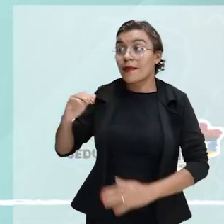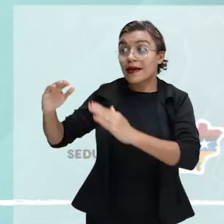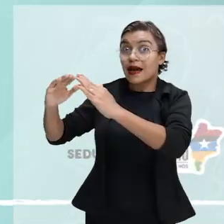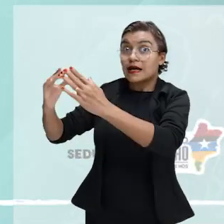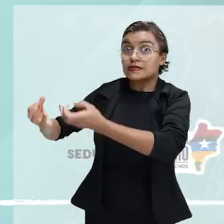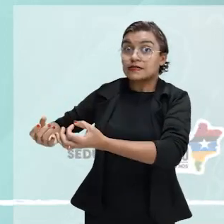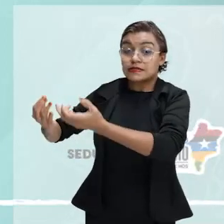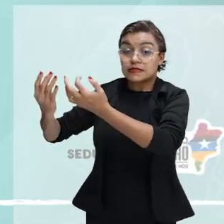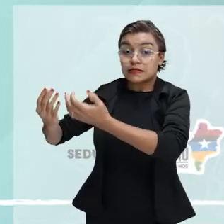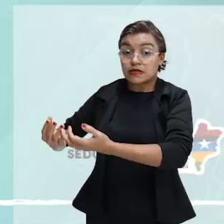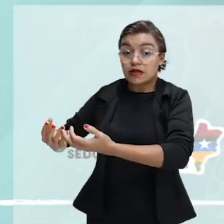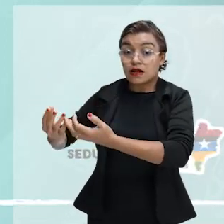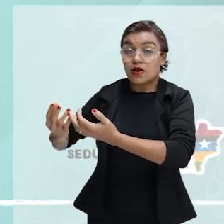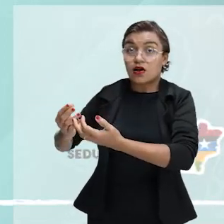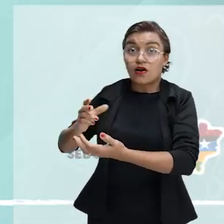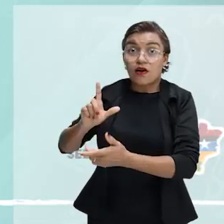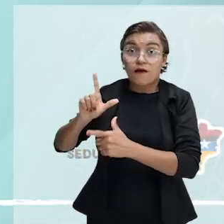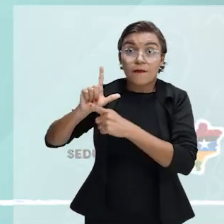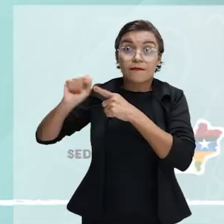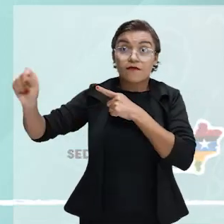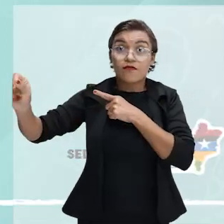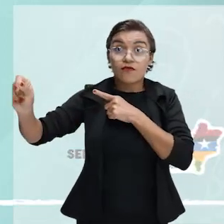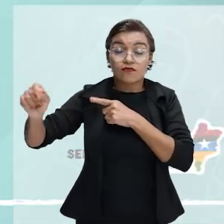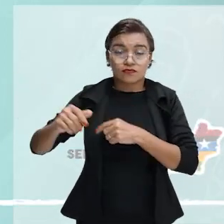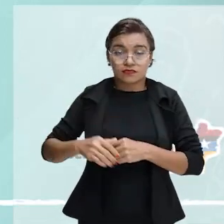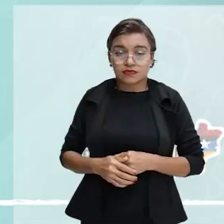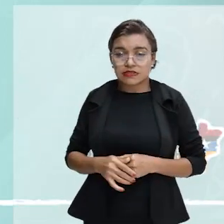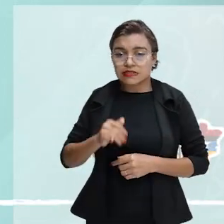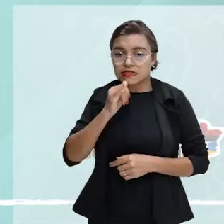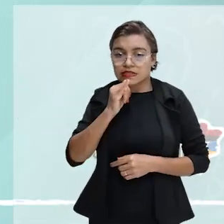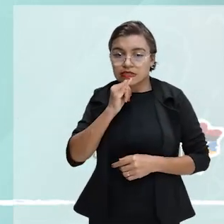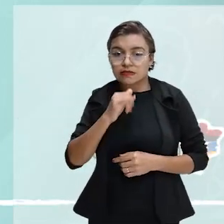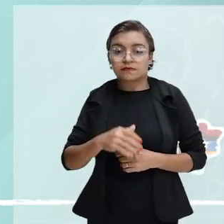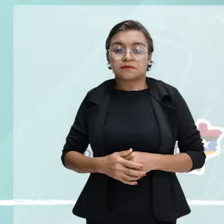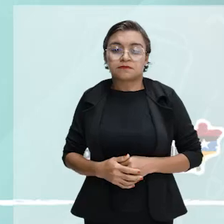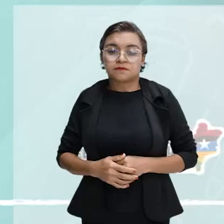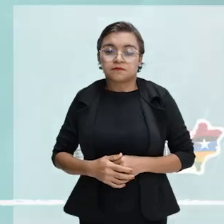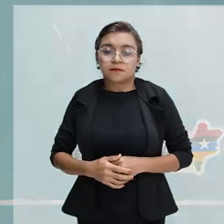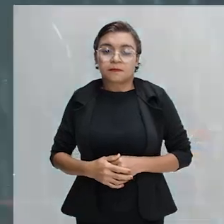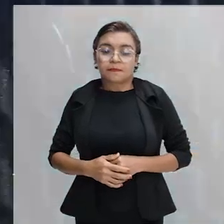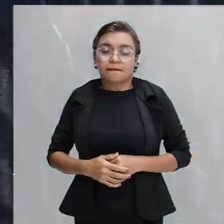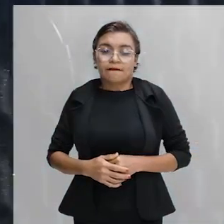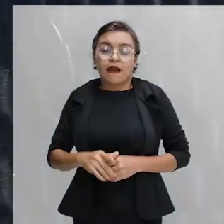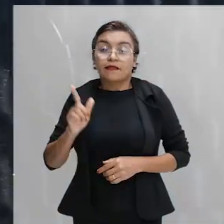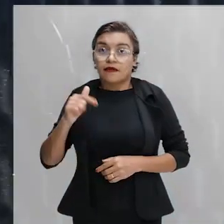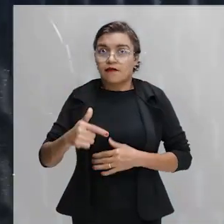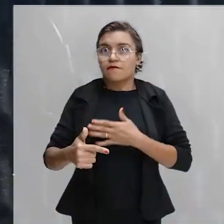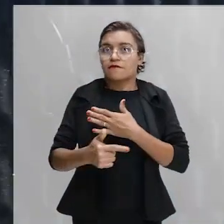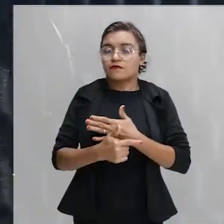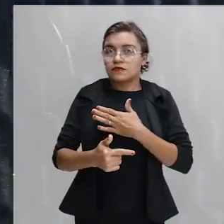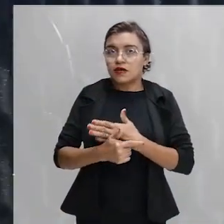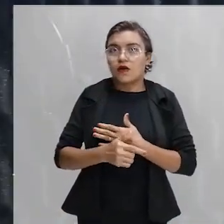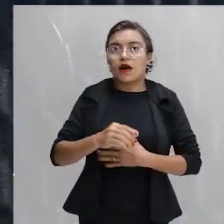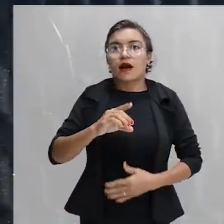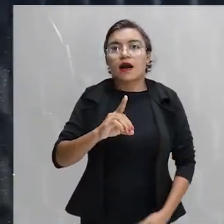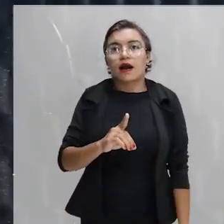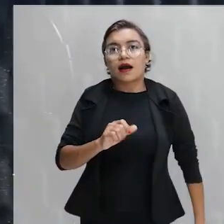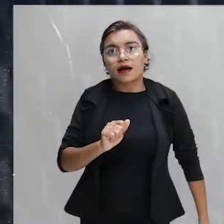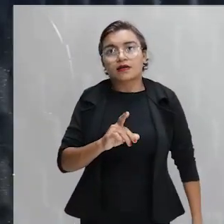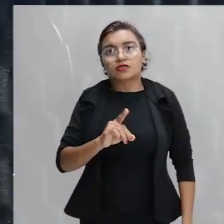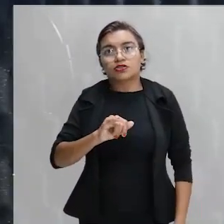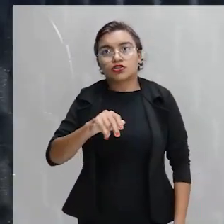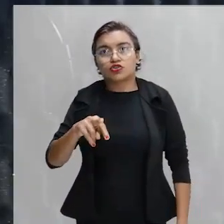quem? Do cara, do homem. Então, relação de posse. Eles cumprem papel de adjunto adnominal, não admitem